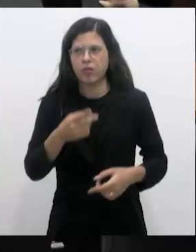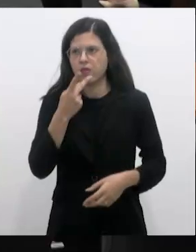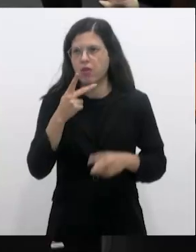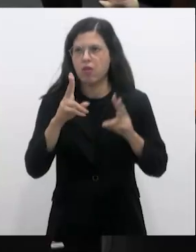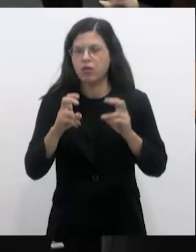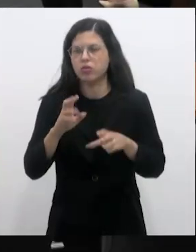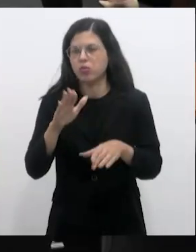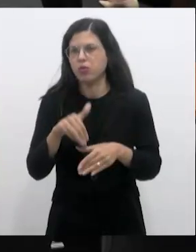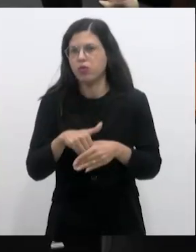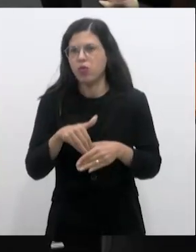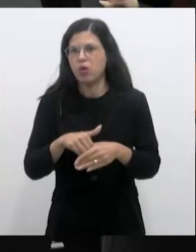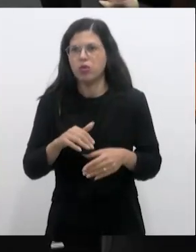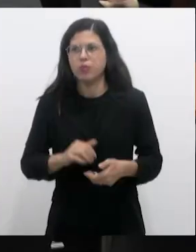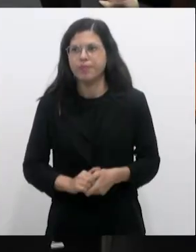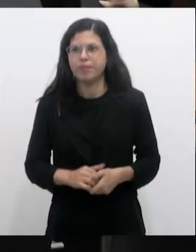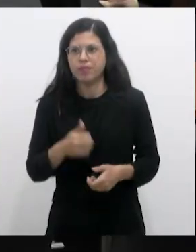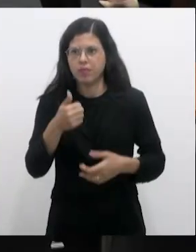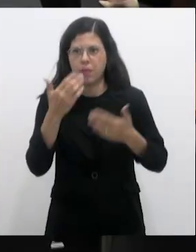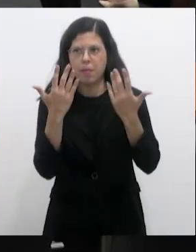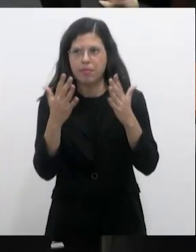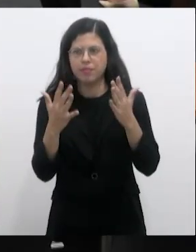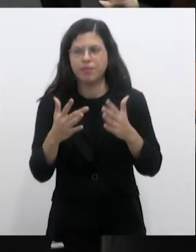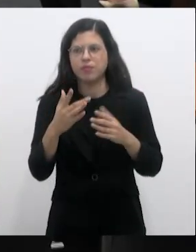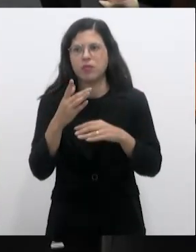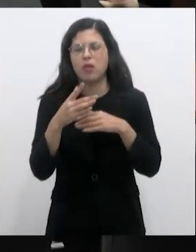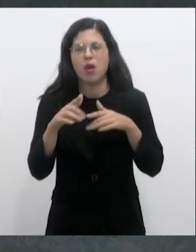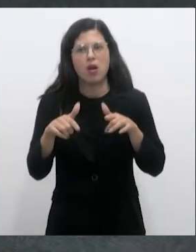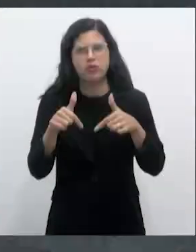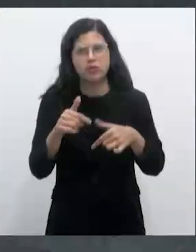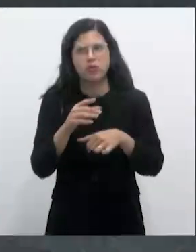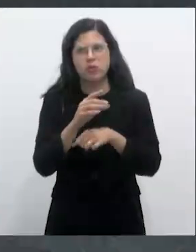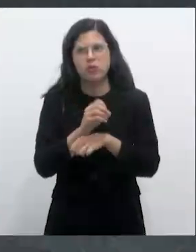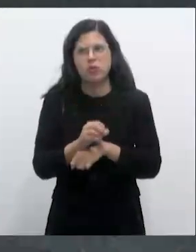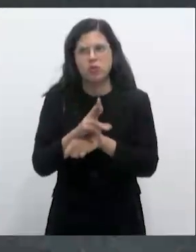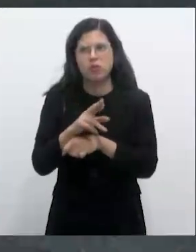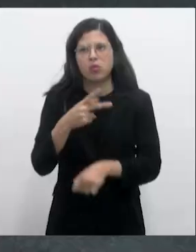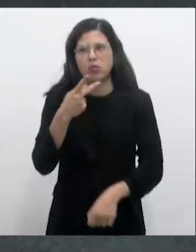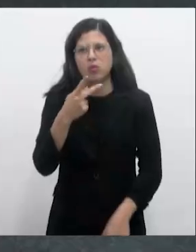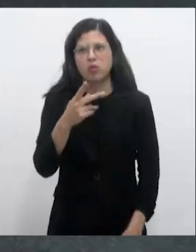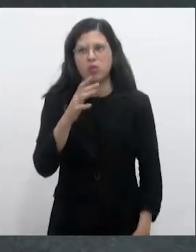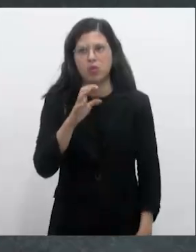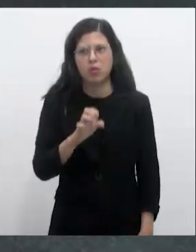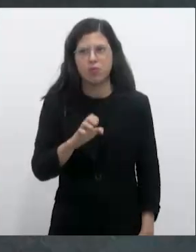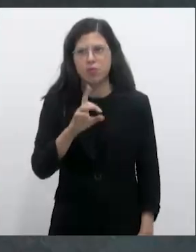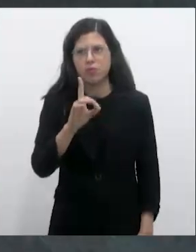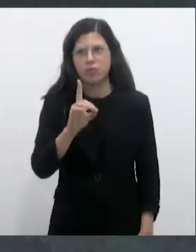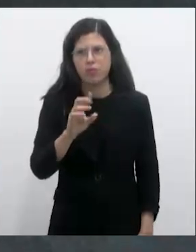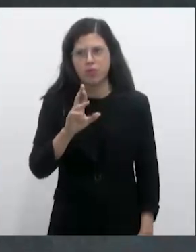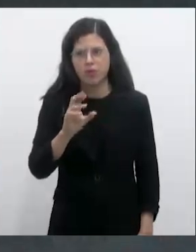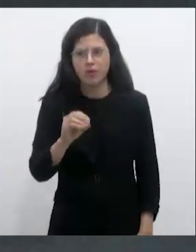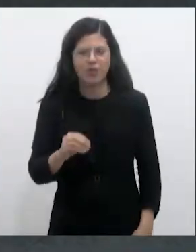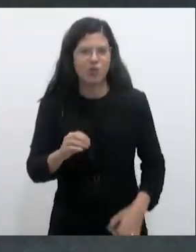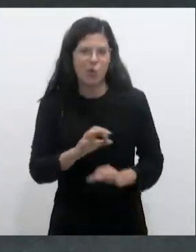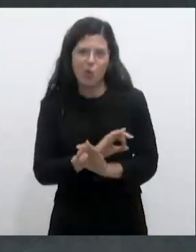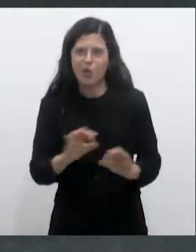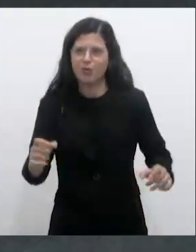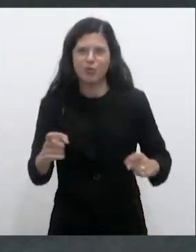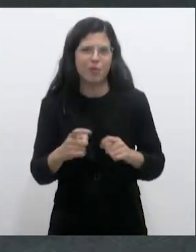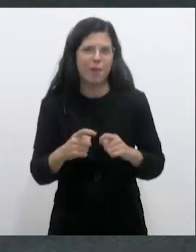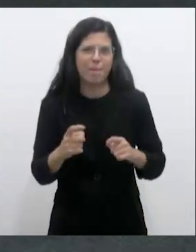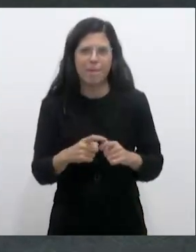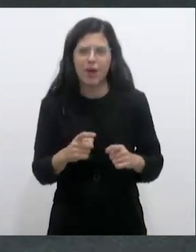Tia Ju. primeiro parabenizar a iniciativa do doutor Pedro Ricardo, que é um excelente médico, excelente